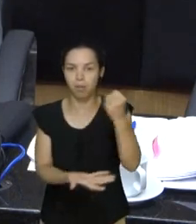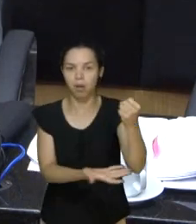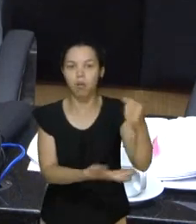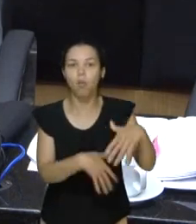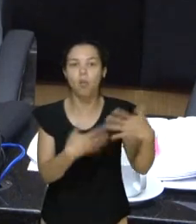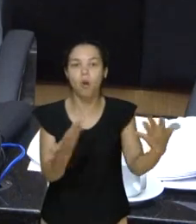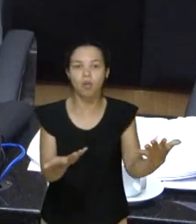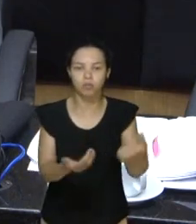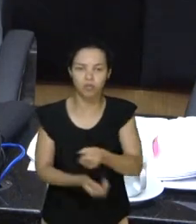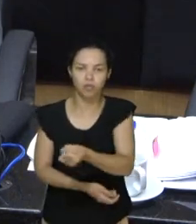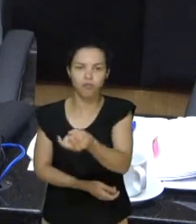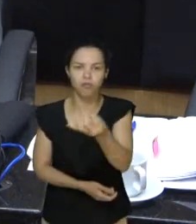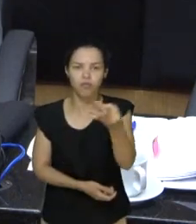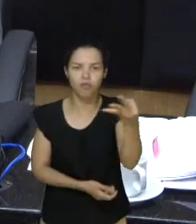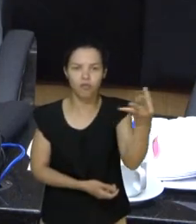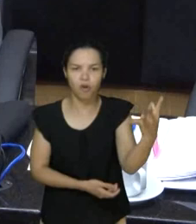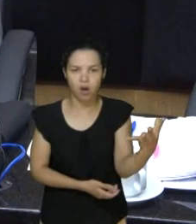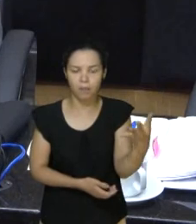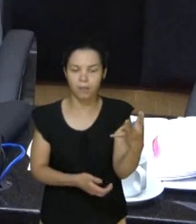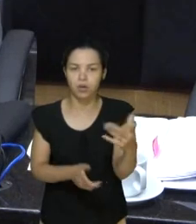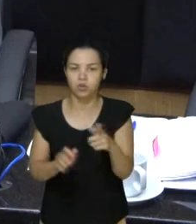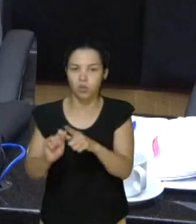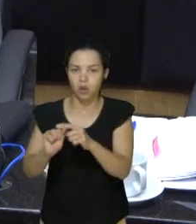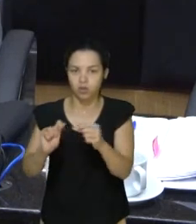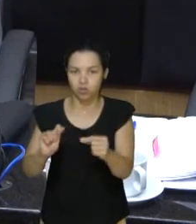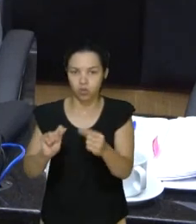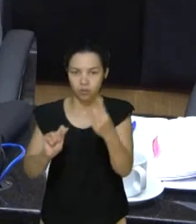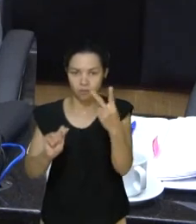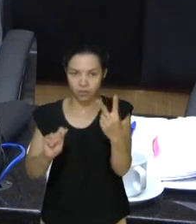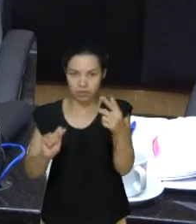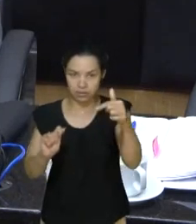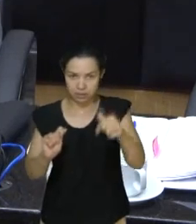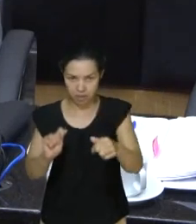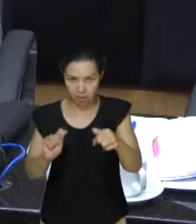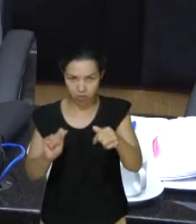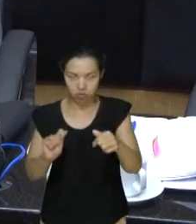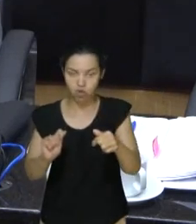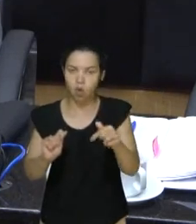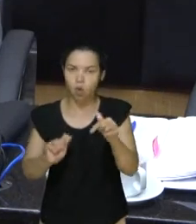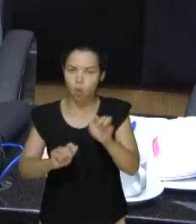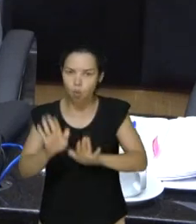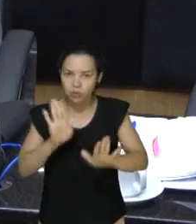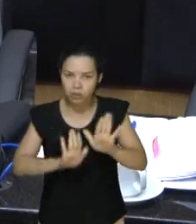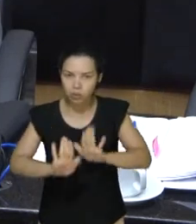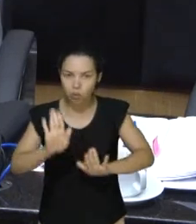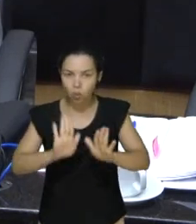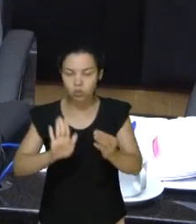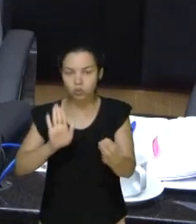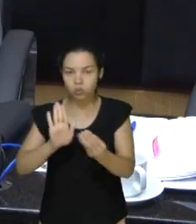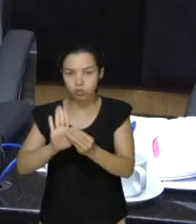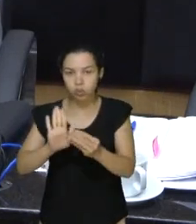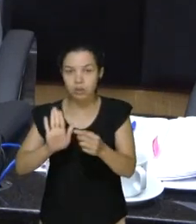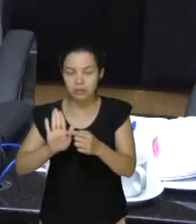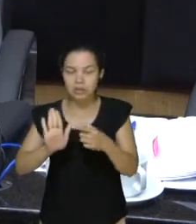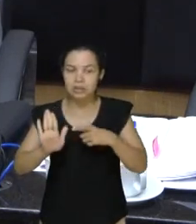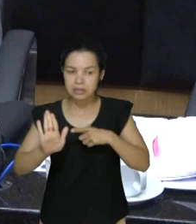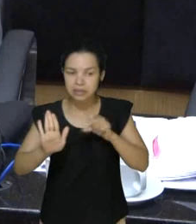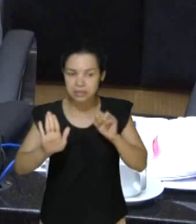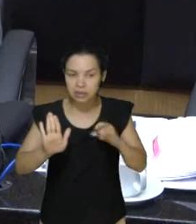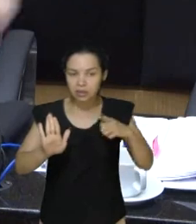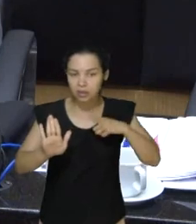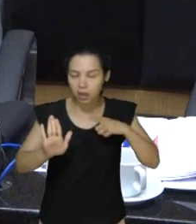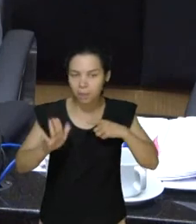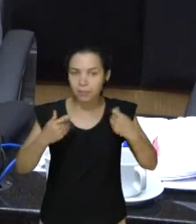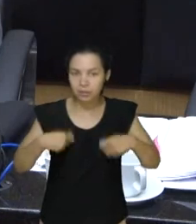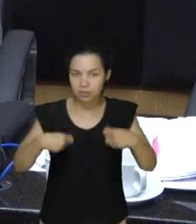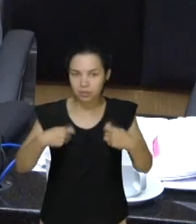o artigo 27 é tão cuidadoso e zeloso que diz, mesmo que tenha isso, deve respeitar